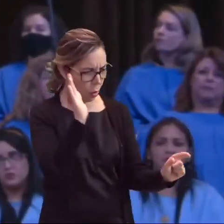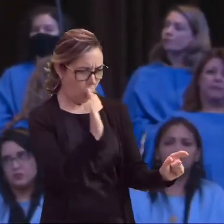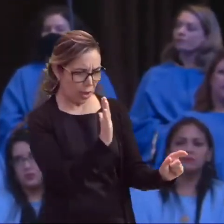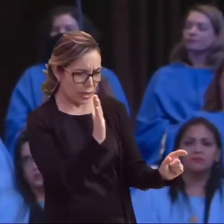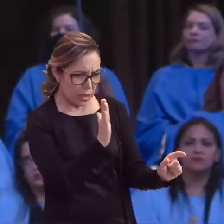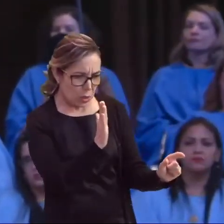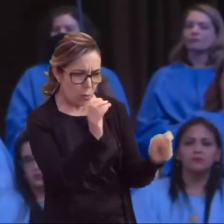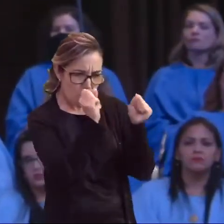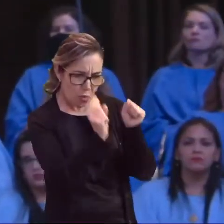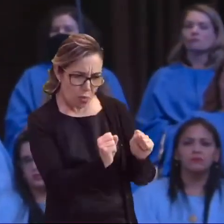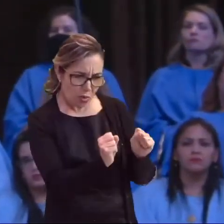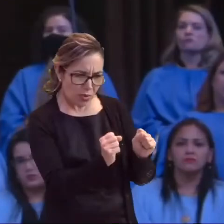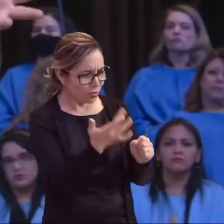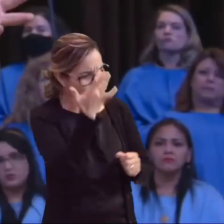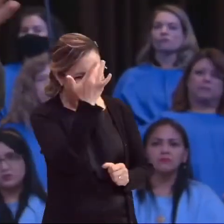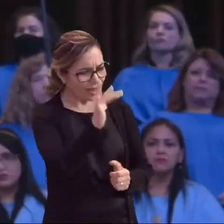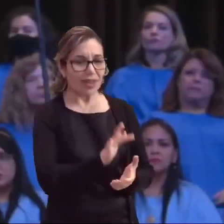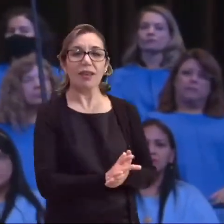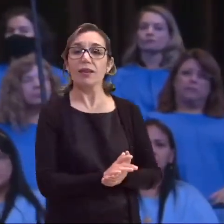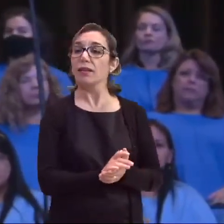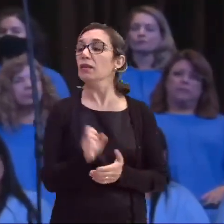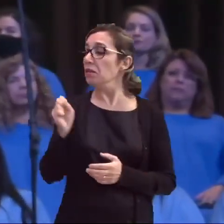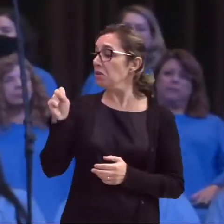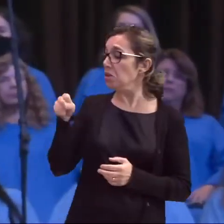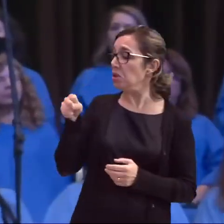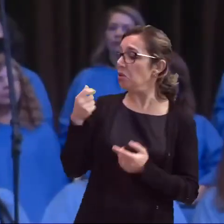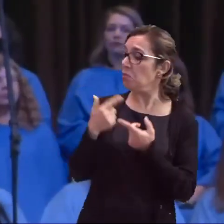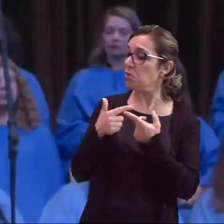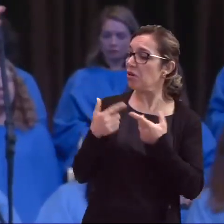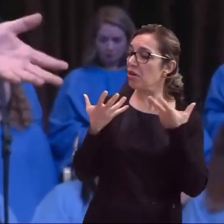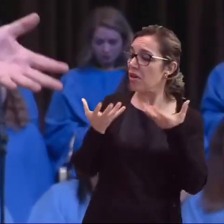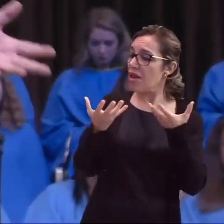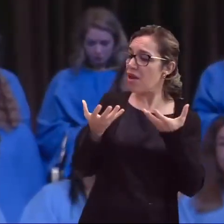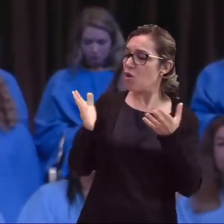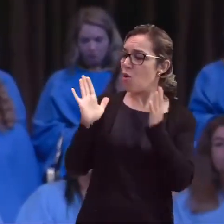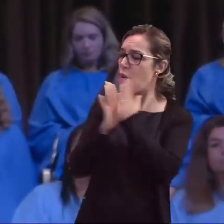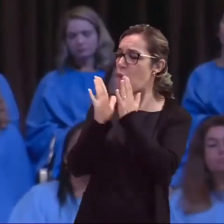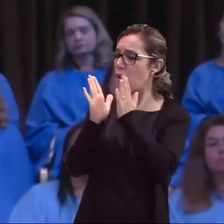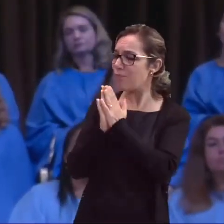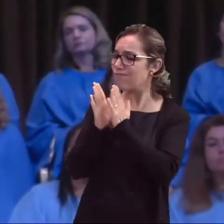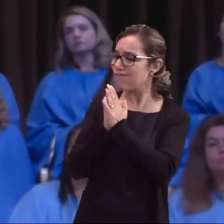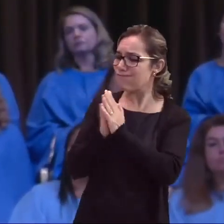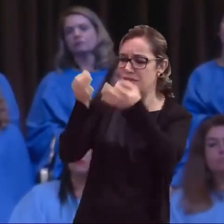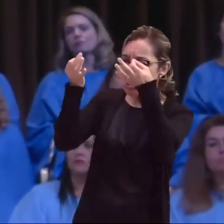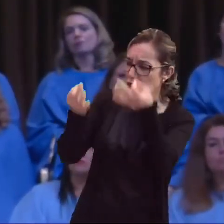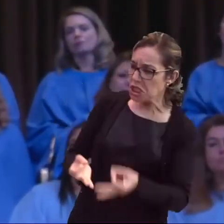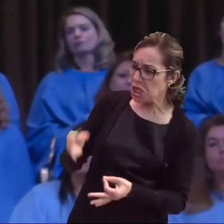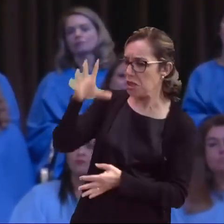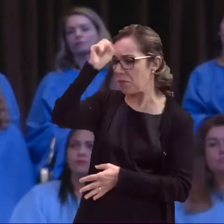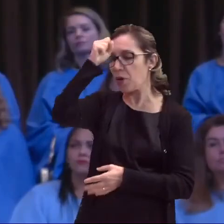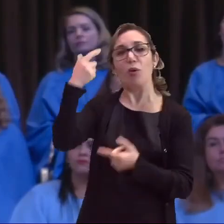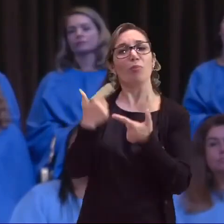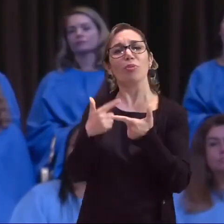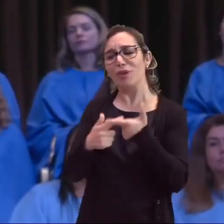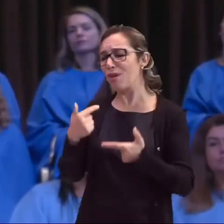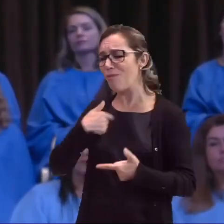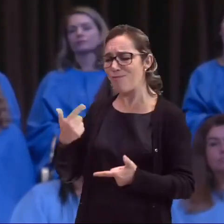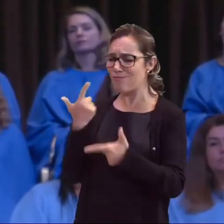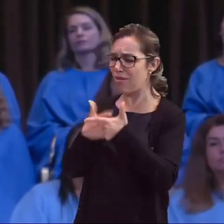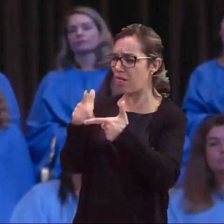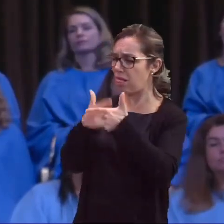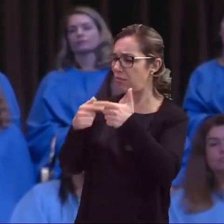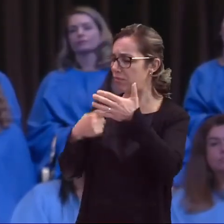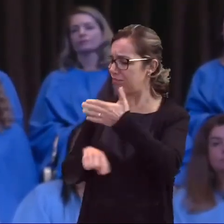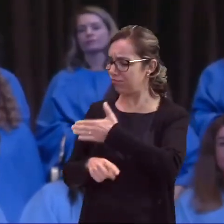complicada Estou endividado enrolado e o preciso de uma oração poderosa e eu falei eu